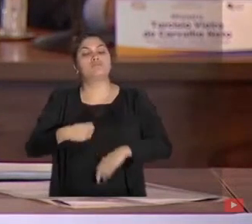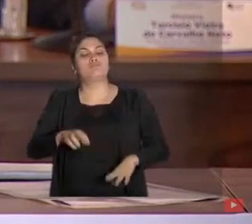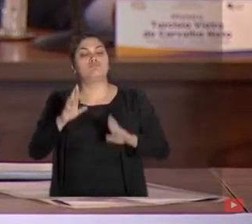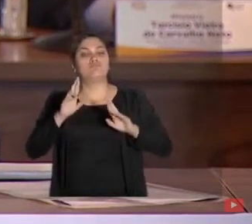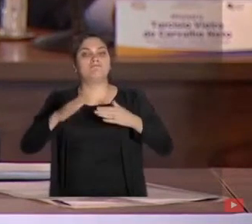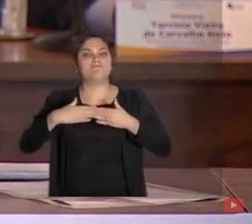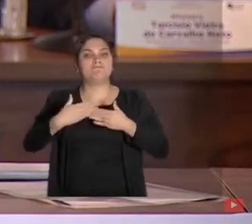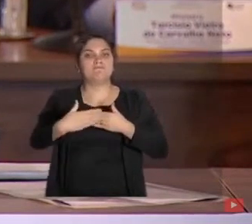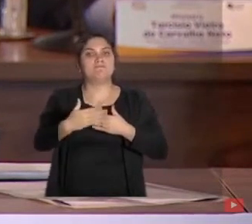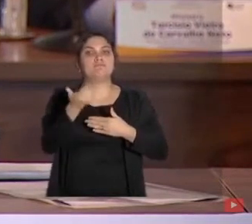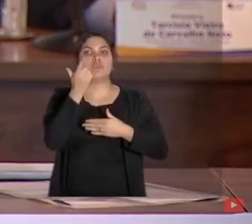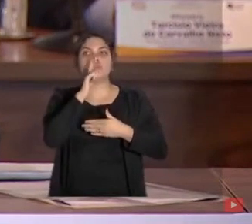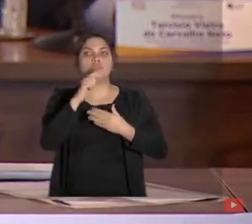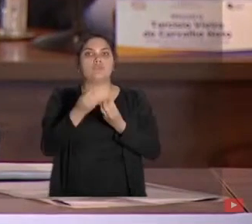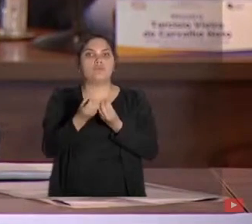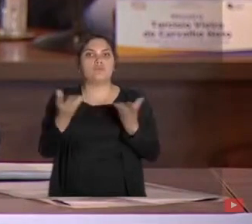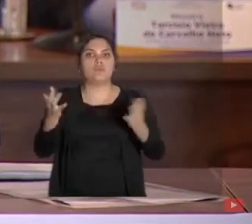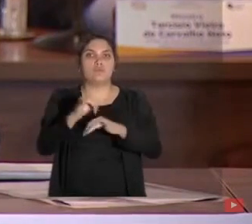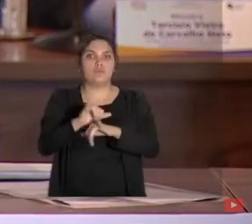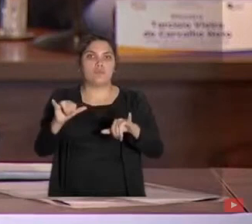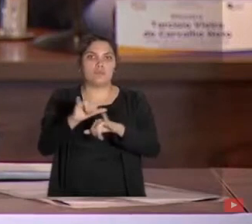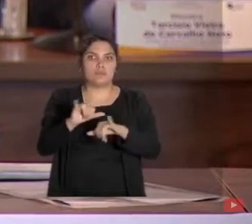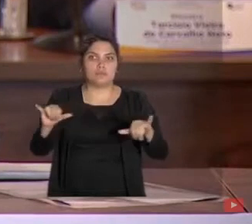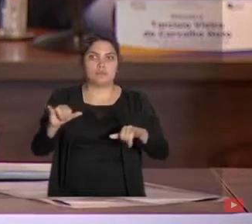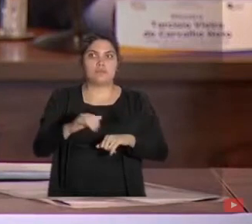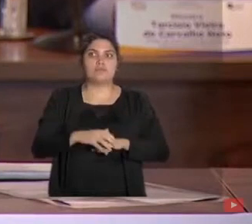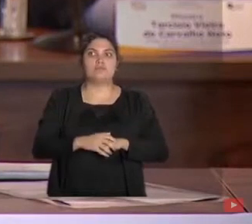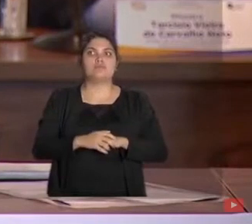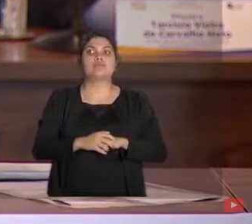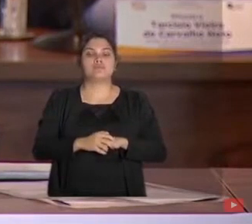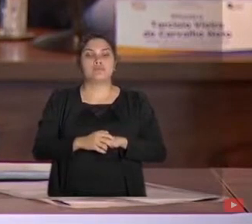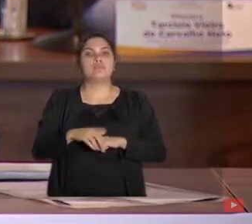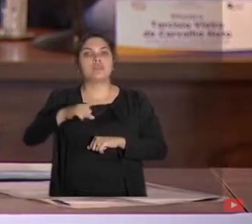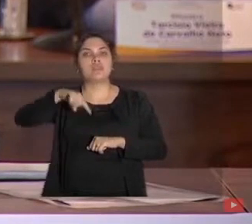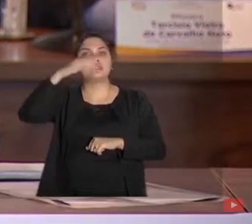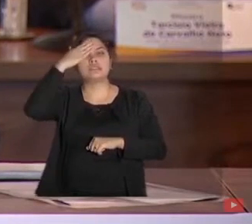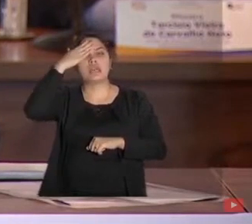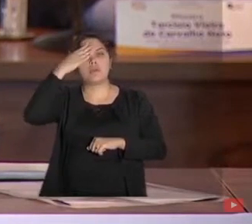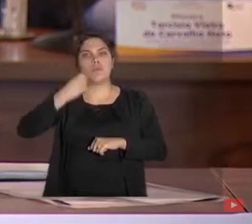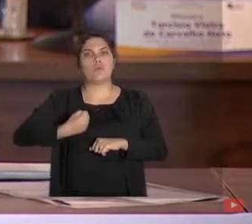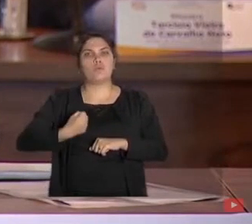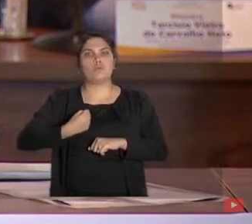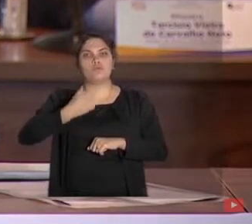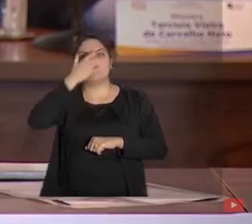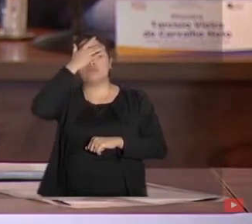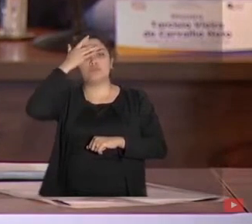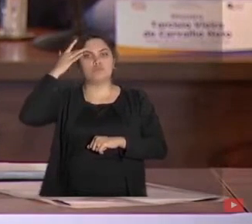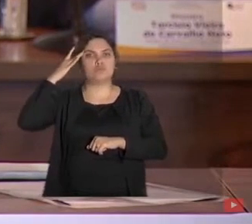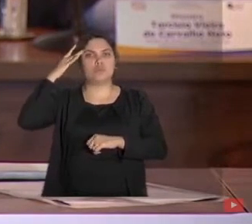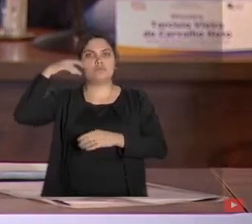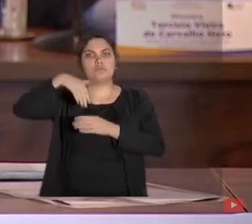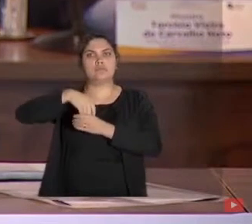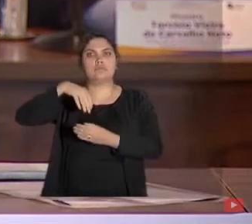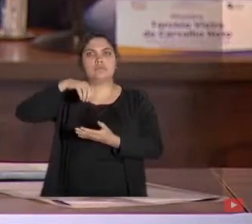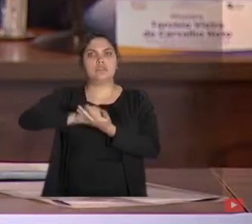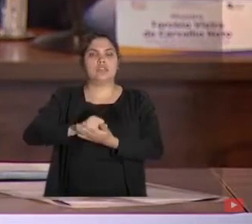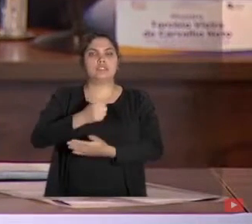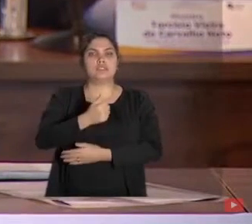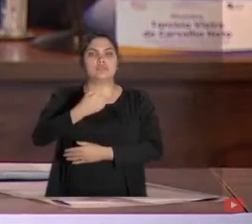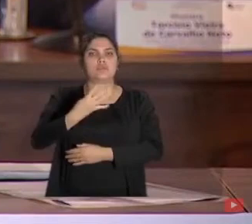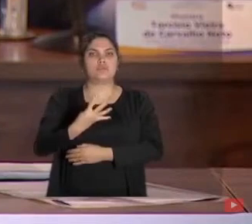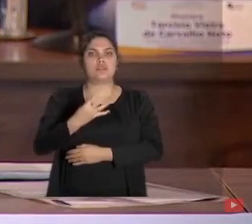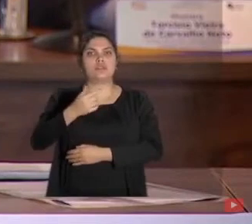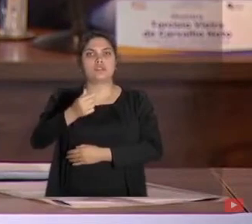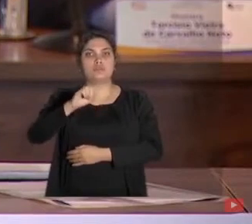adiante, poder fornecer essas informações. Como sabem, o número de eleitores registrados era de